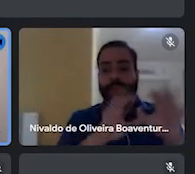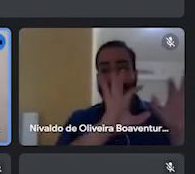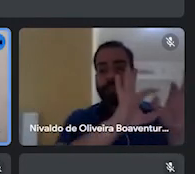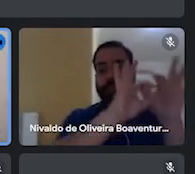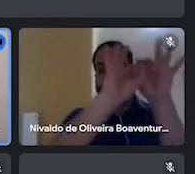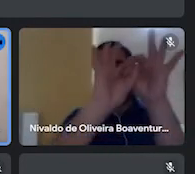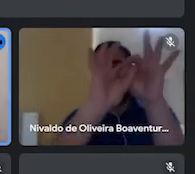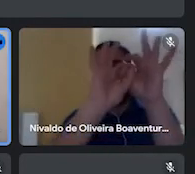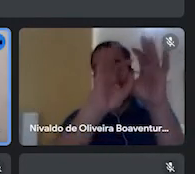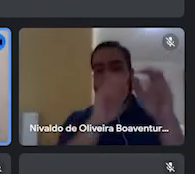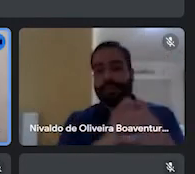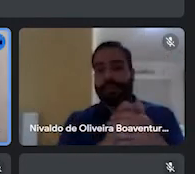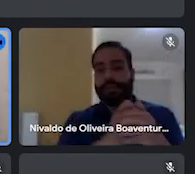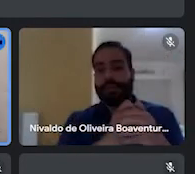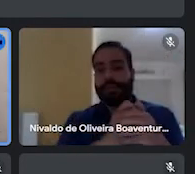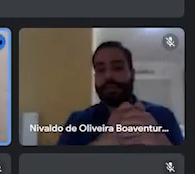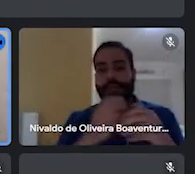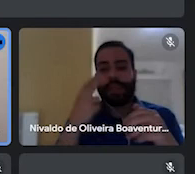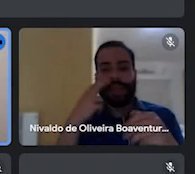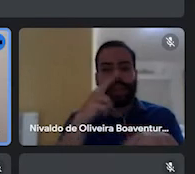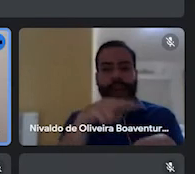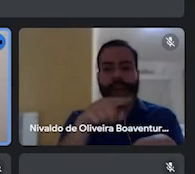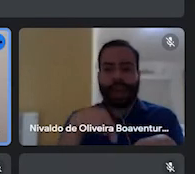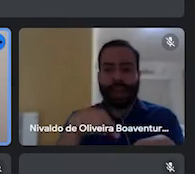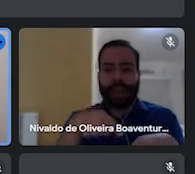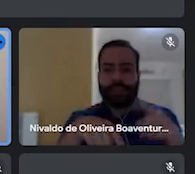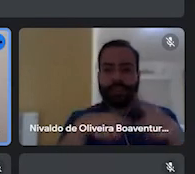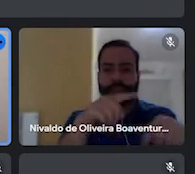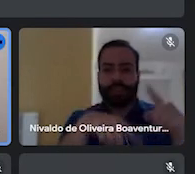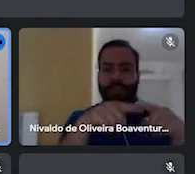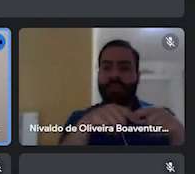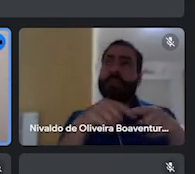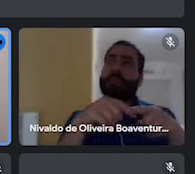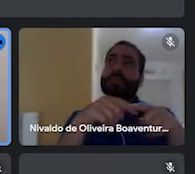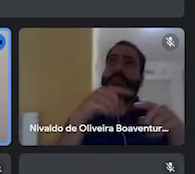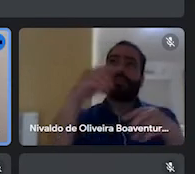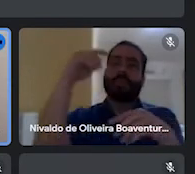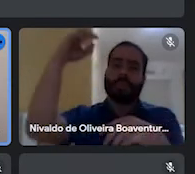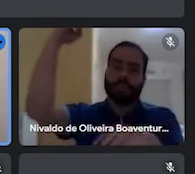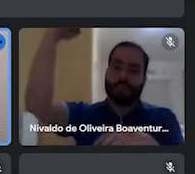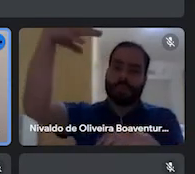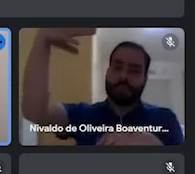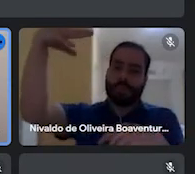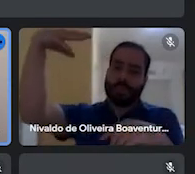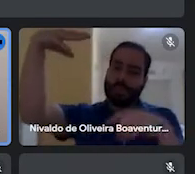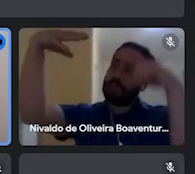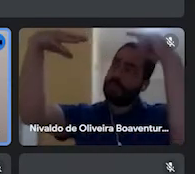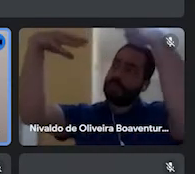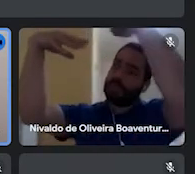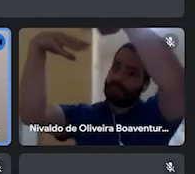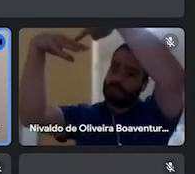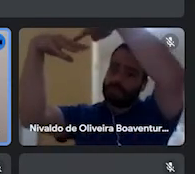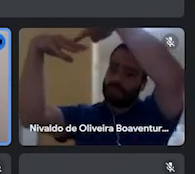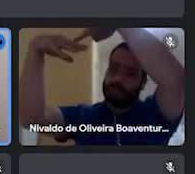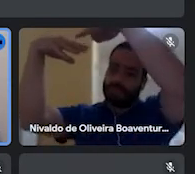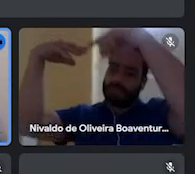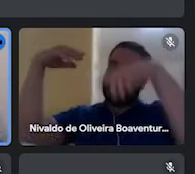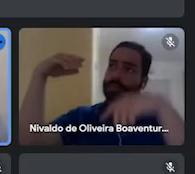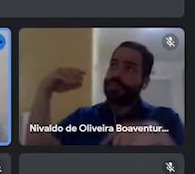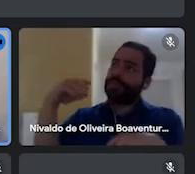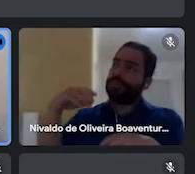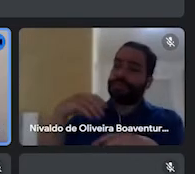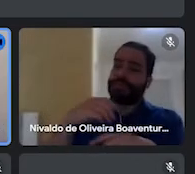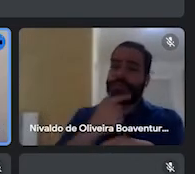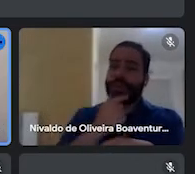eles viram a chave inglesa em cima do poste. Aí o técnico da CEMIG falou com